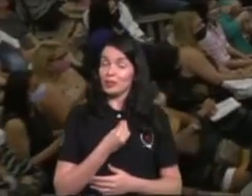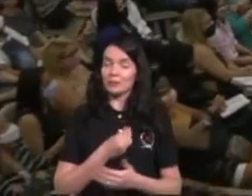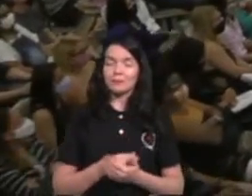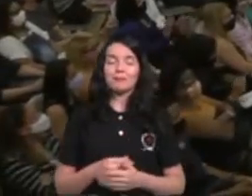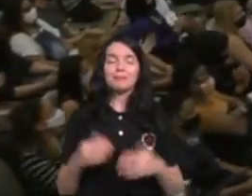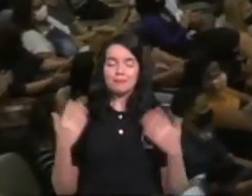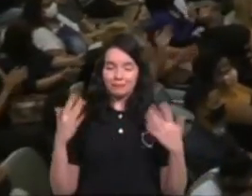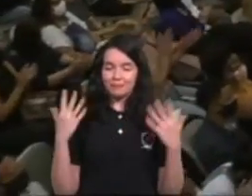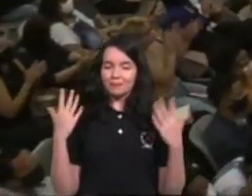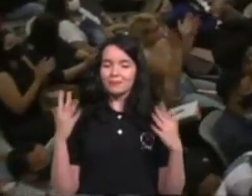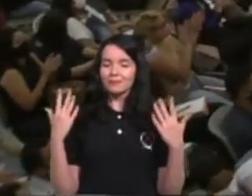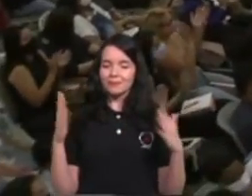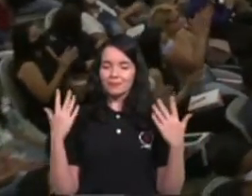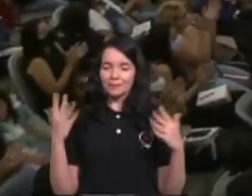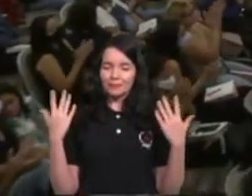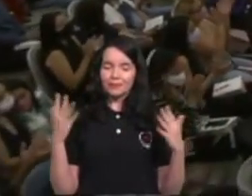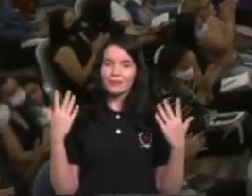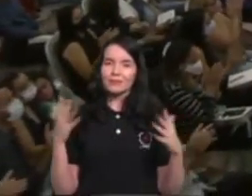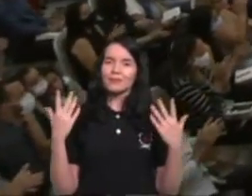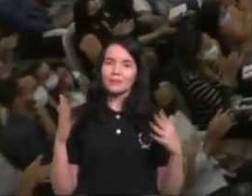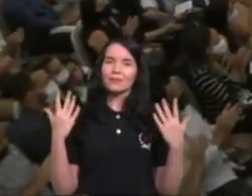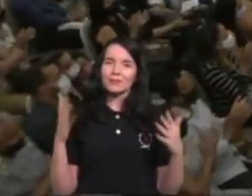E aí